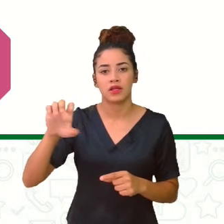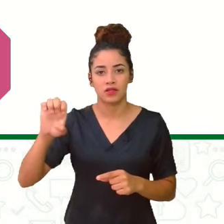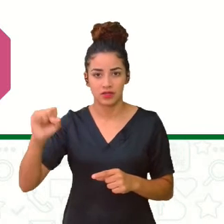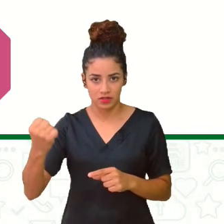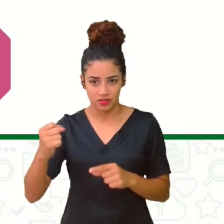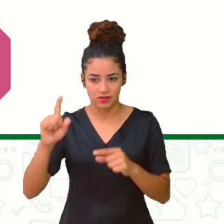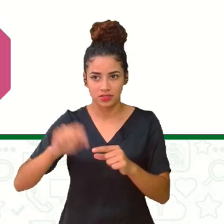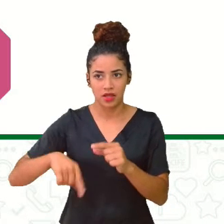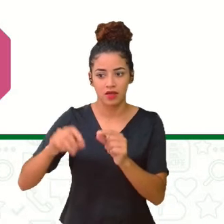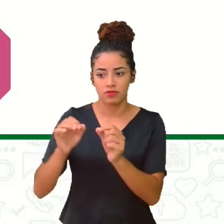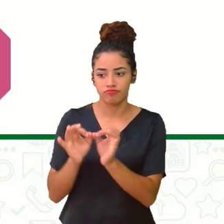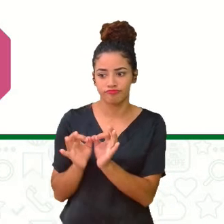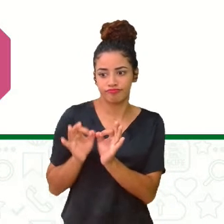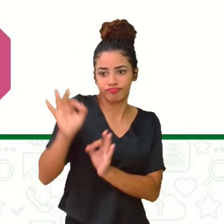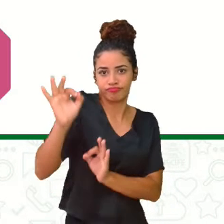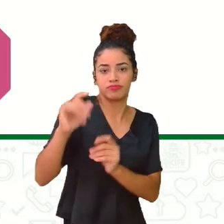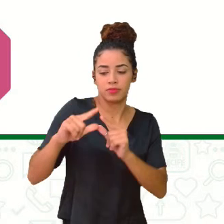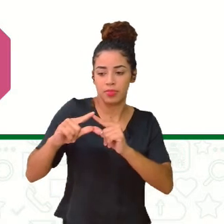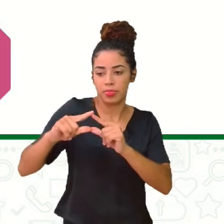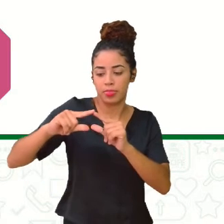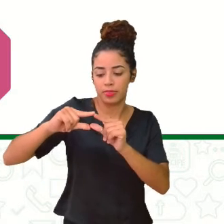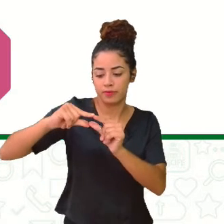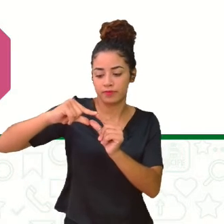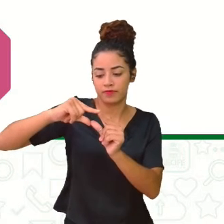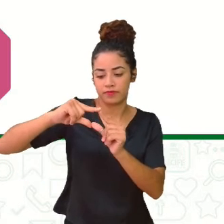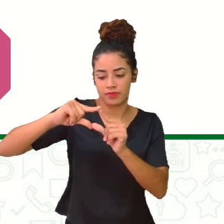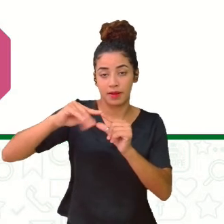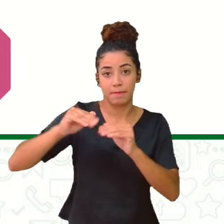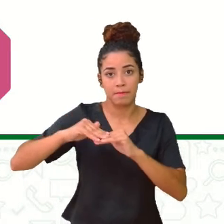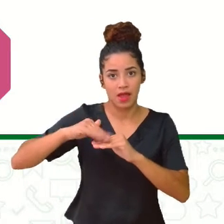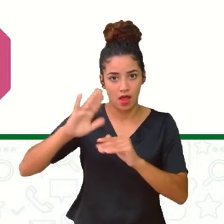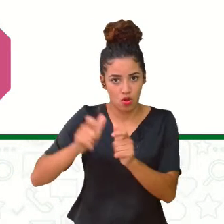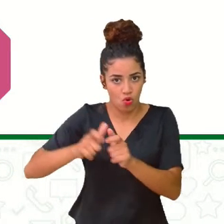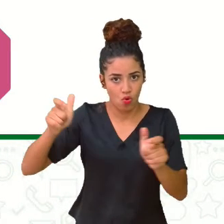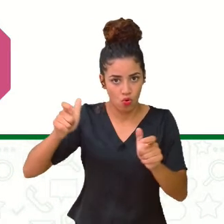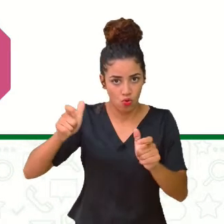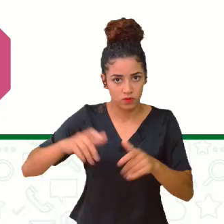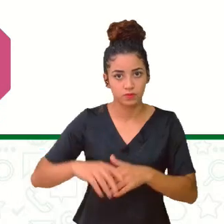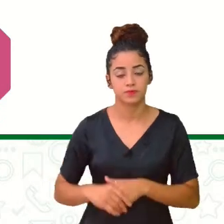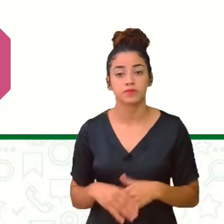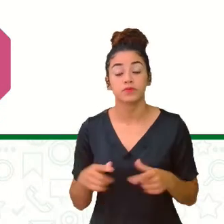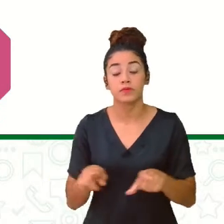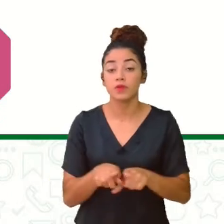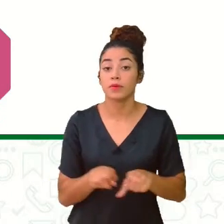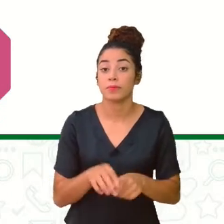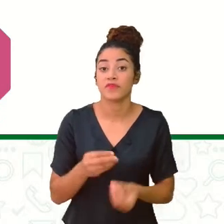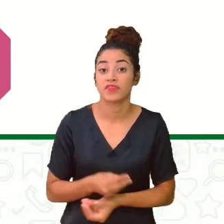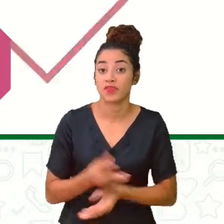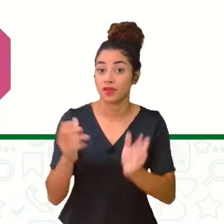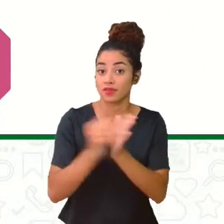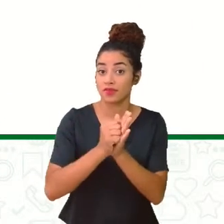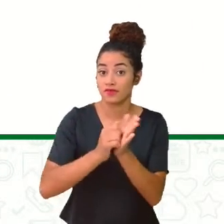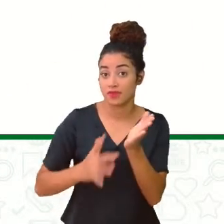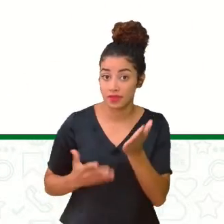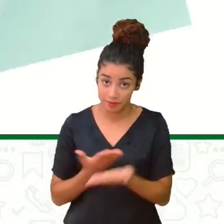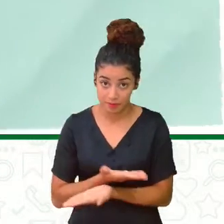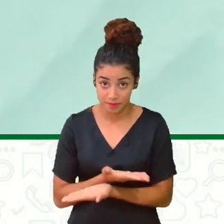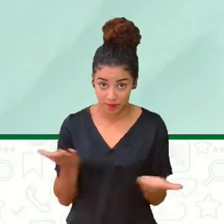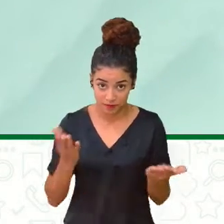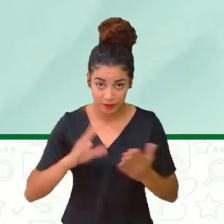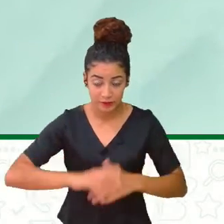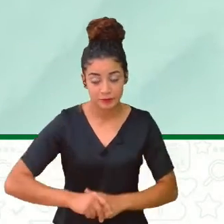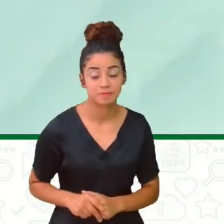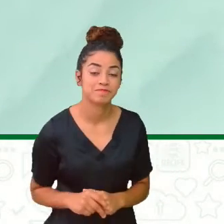mais compridão, tá certo? E eu estou deixando também uma atividade para vocês, olha só.